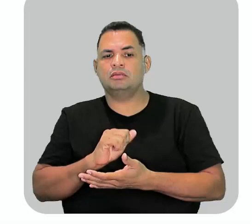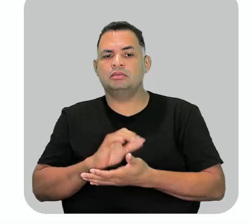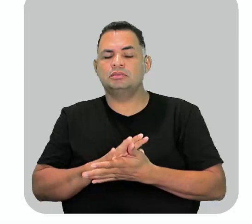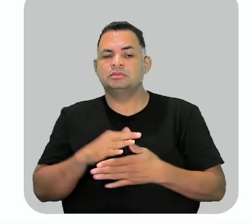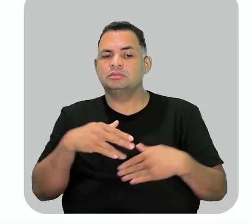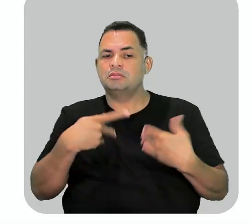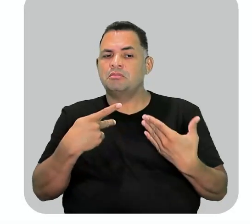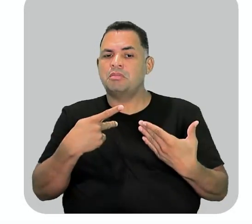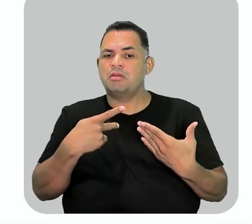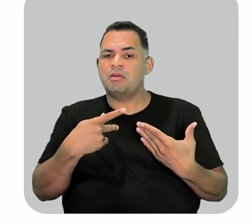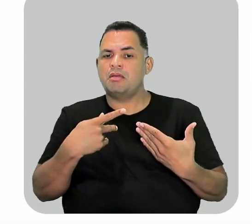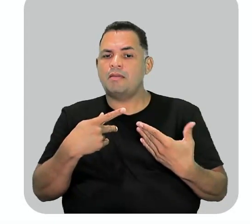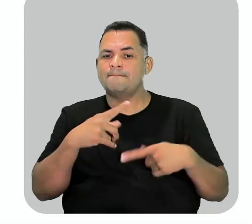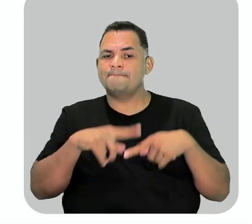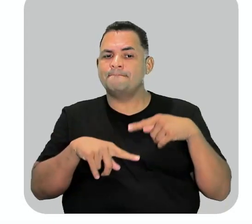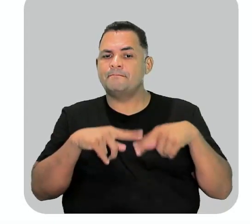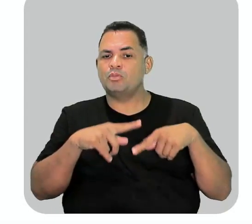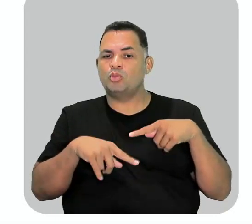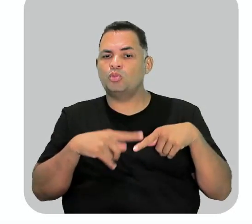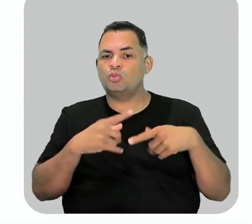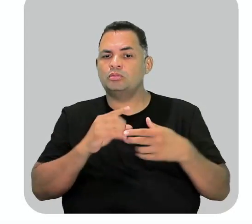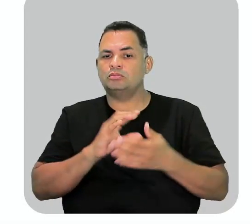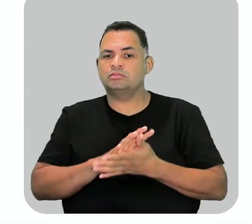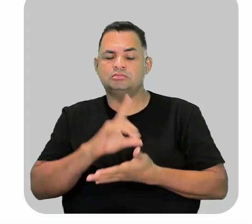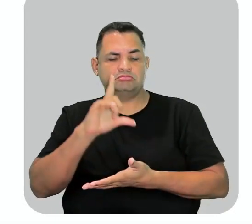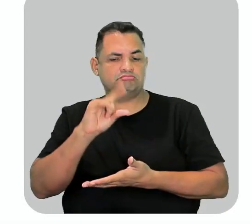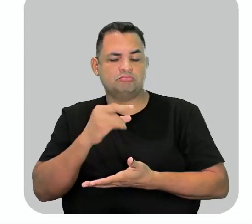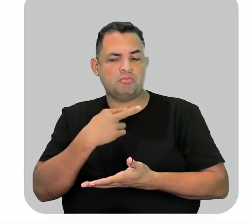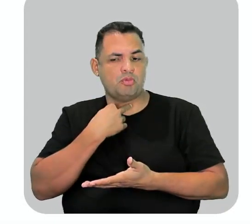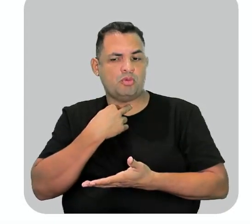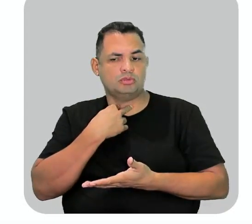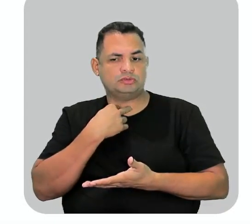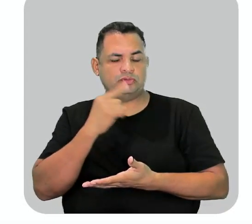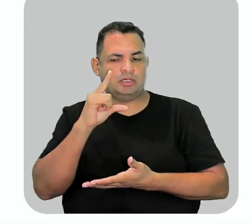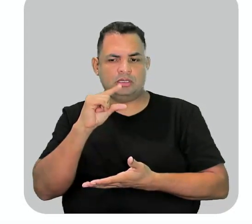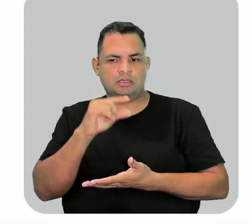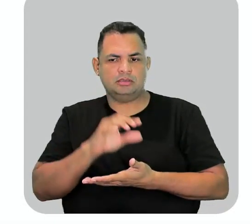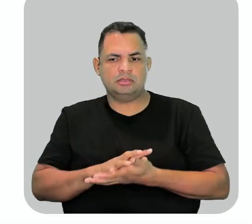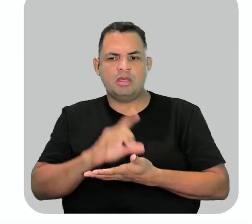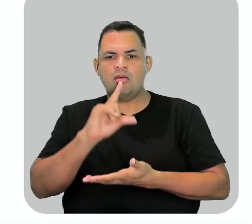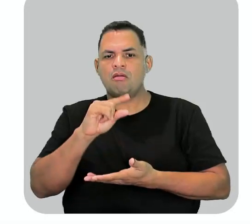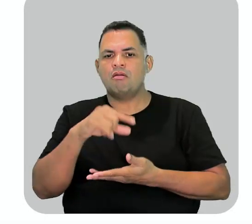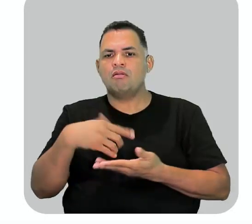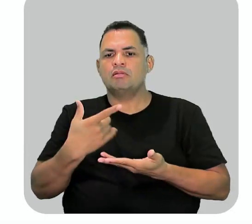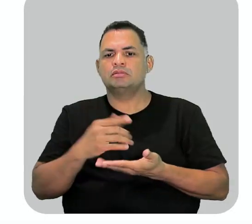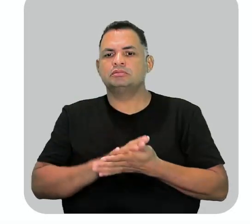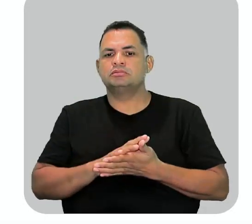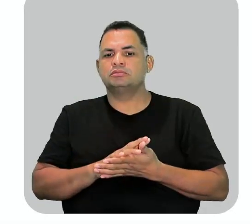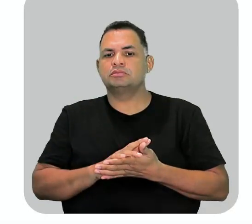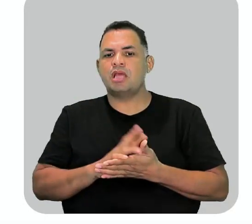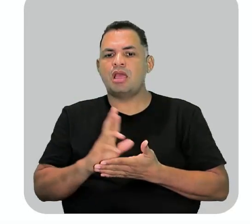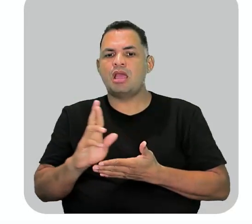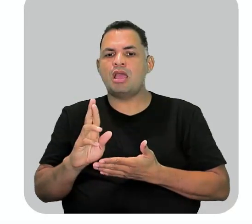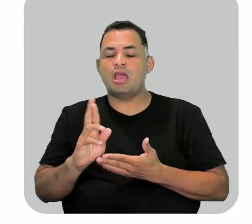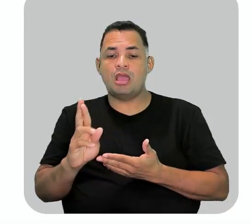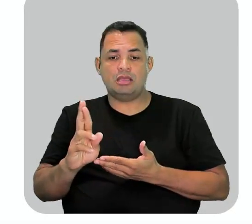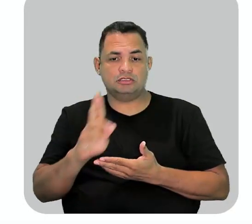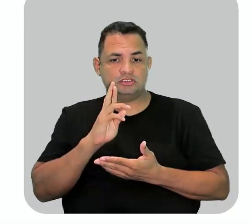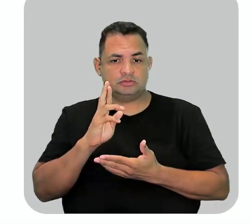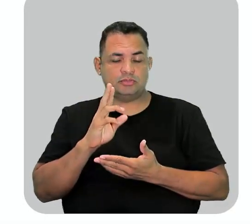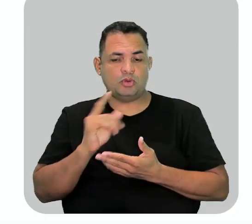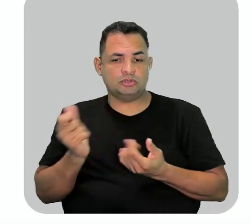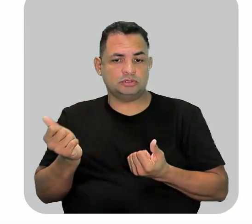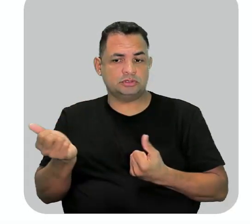posso dizer que ela é produto da redução, tá? São respostas opostas. Aqui ele